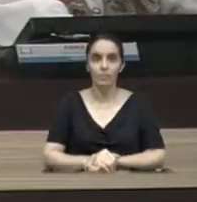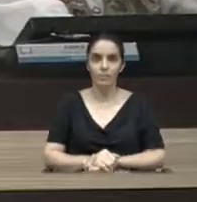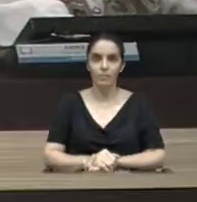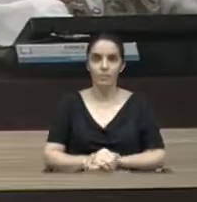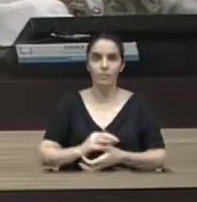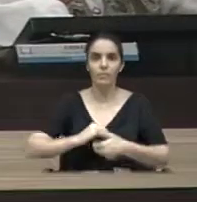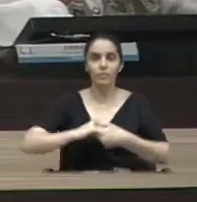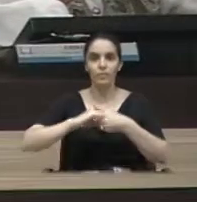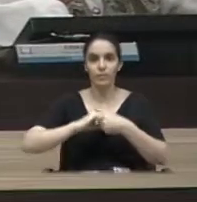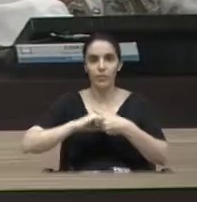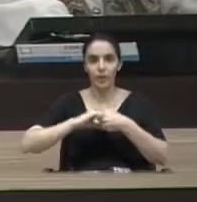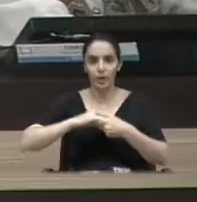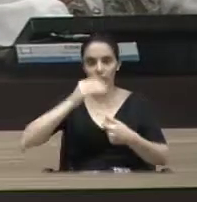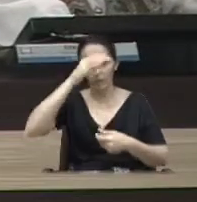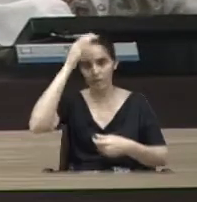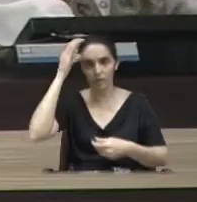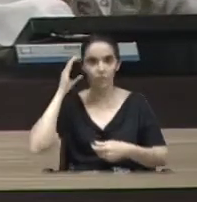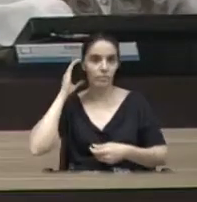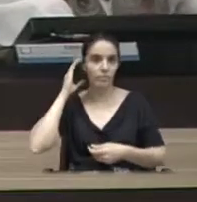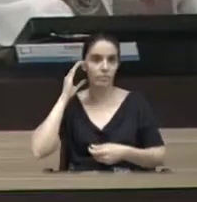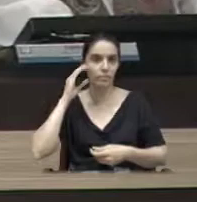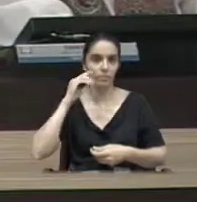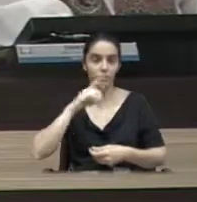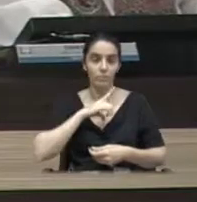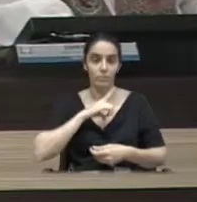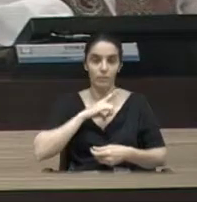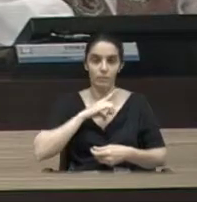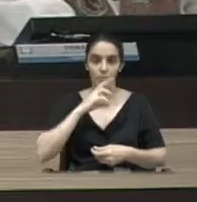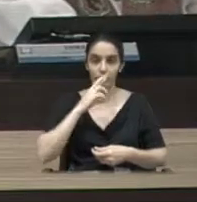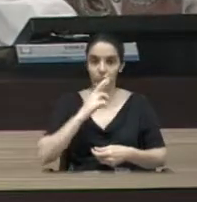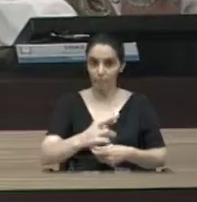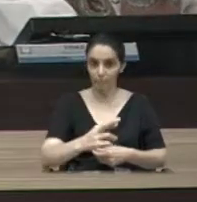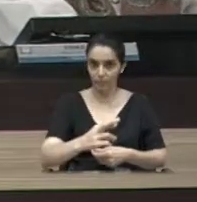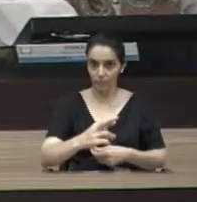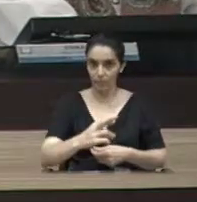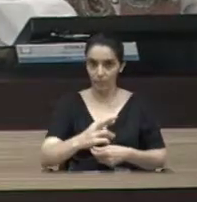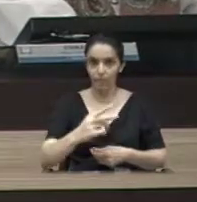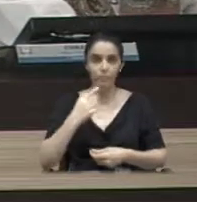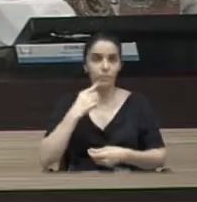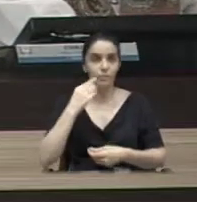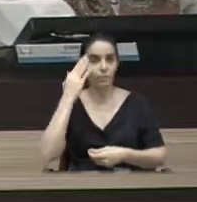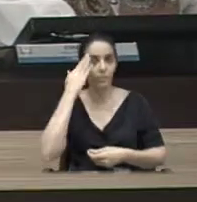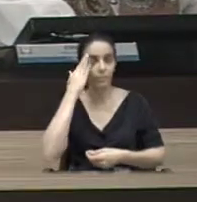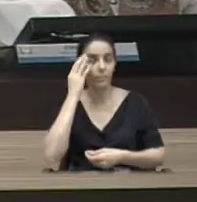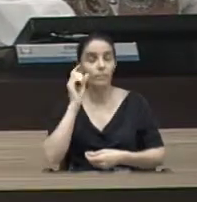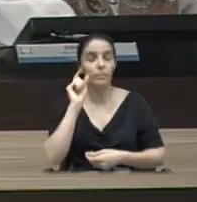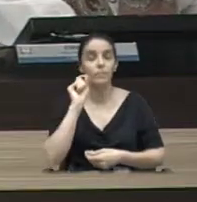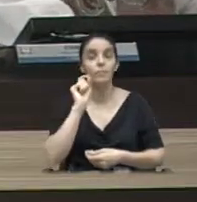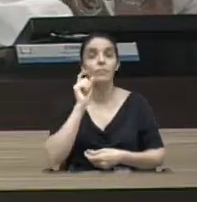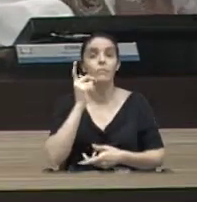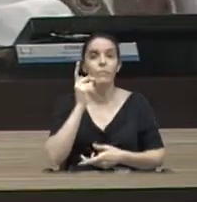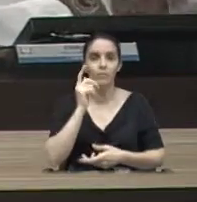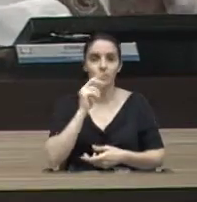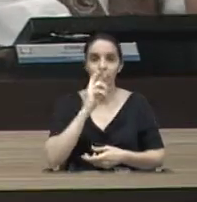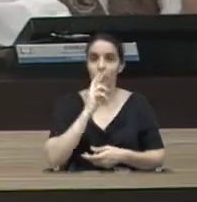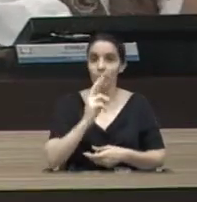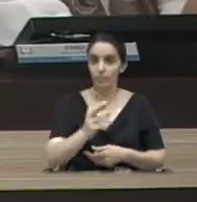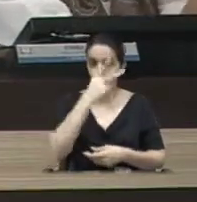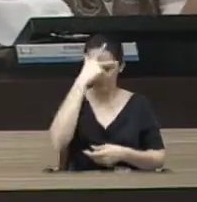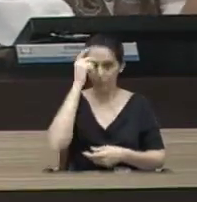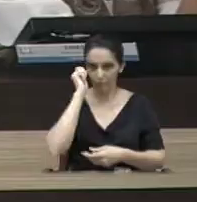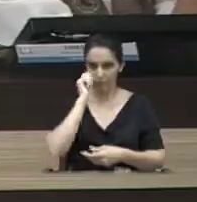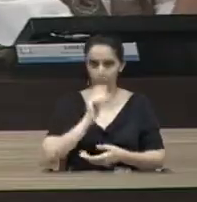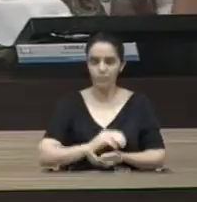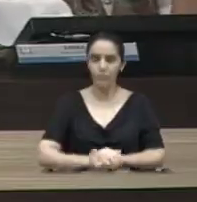Parabéns, vereador. Eu queria também, quando chegasse a resposta do requerimento, mandasse ao meu gabinete. Senhor presidente, nobres vereadores, público presente, eu vejo